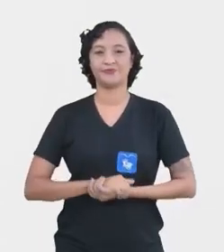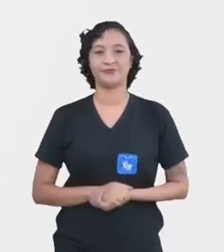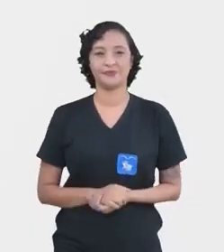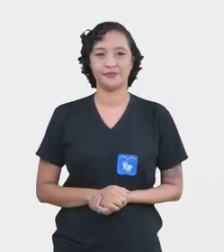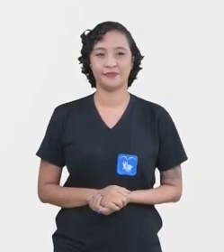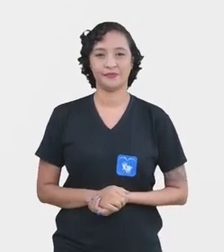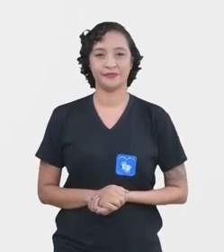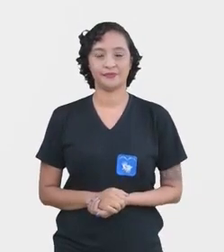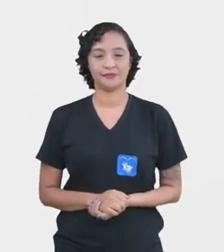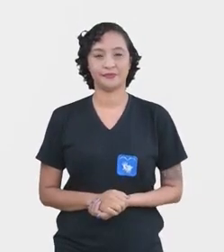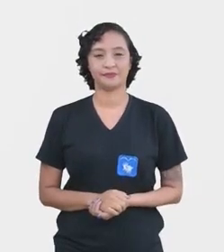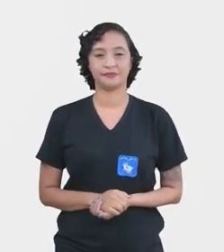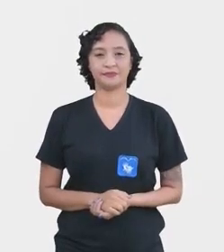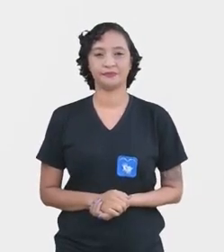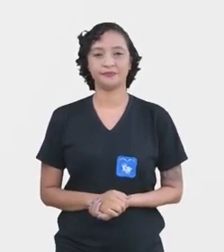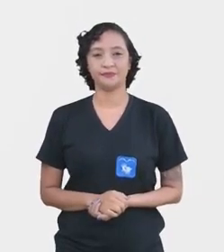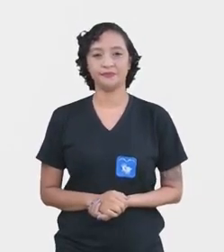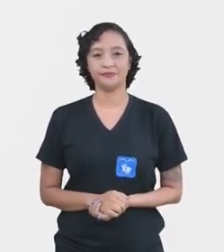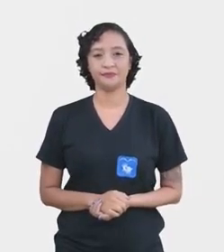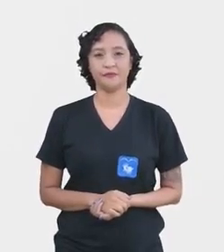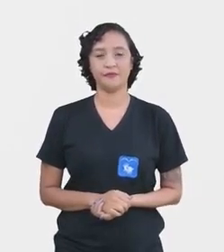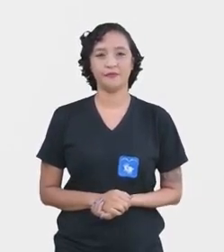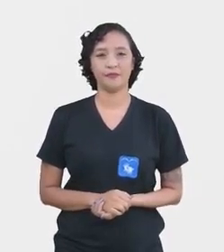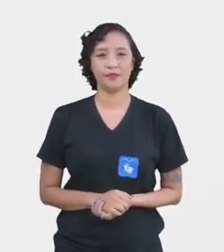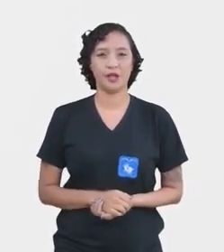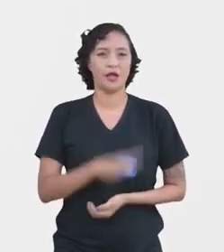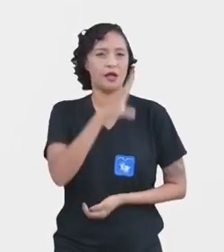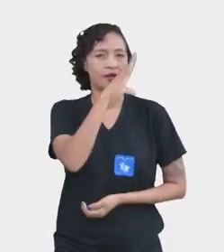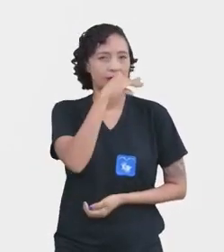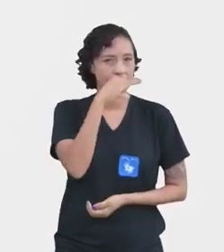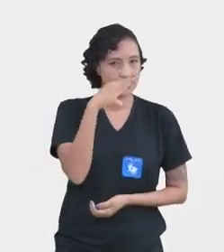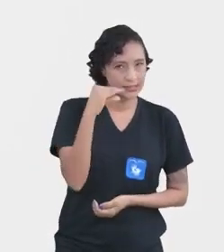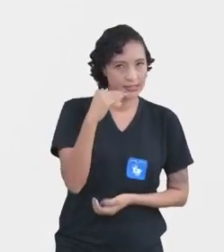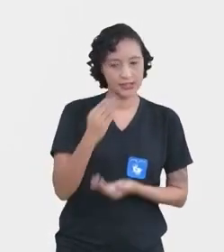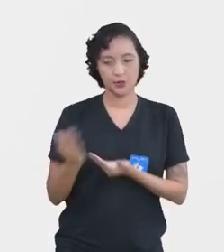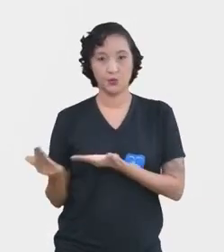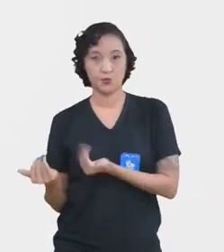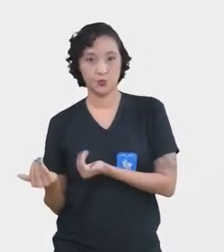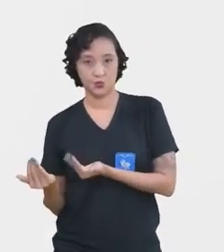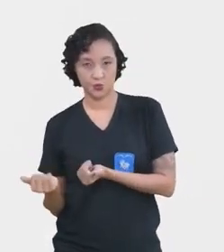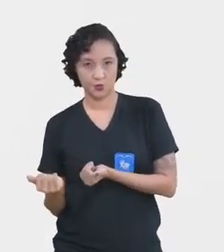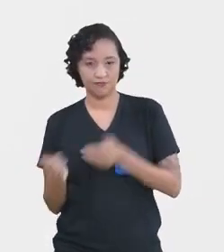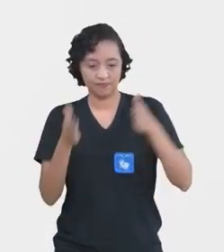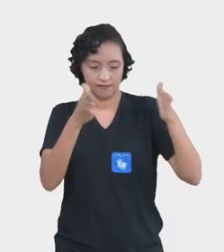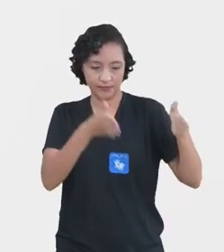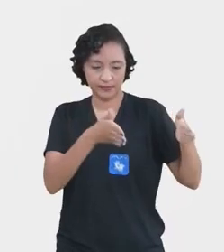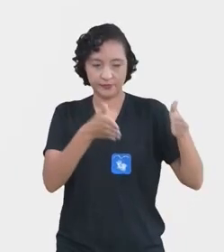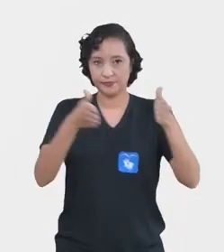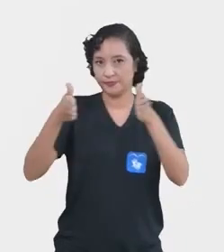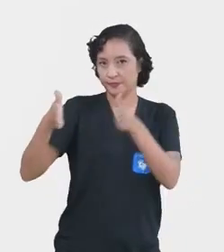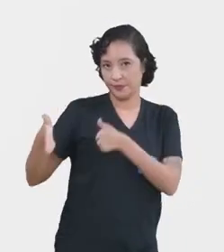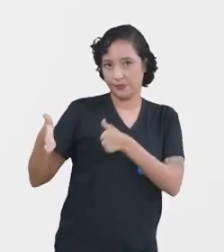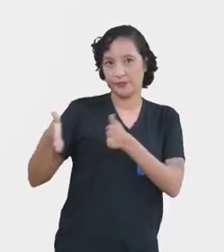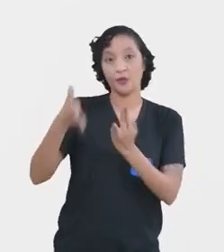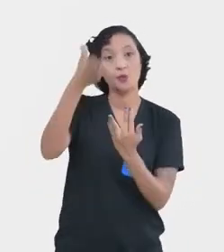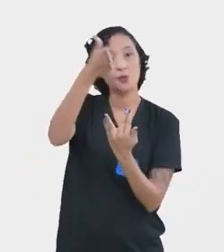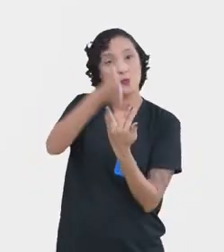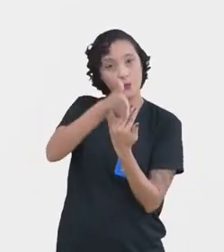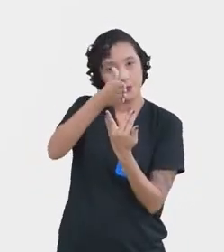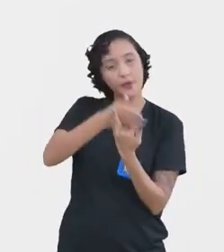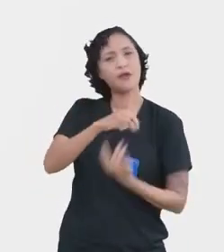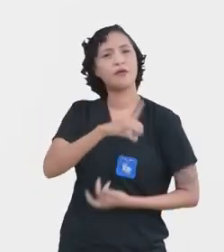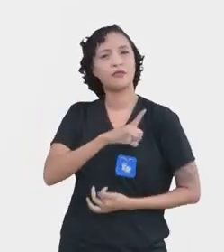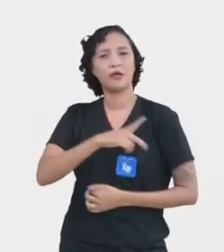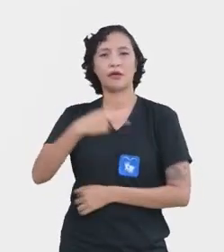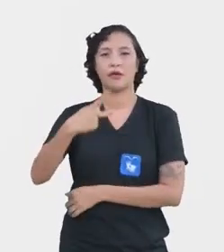olha só, entre a infância e a adolescência, há a puberdade, que é uma fase